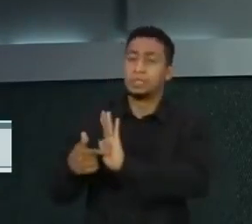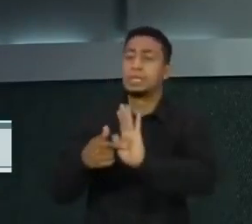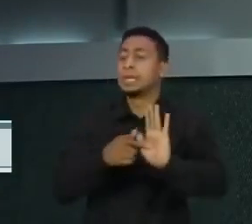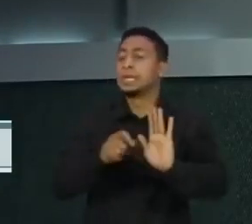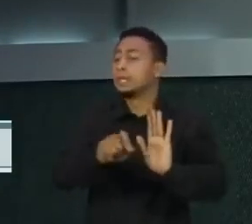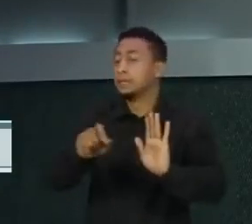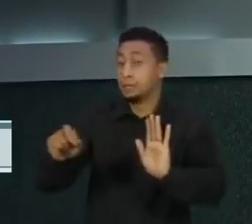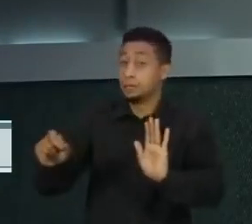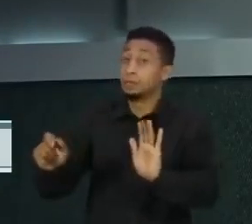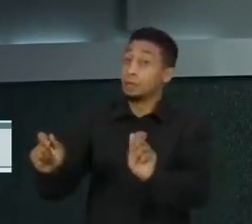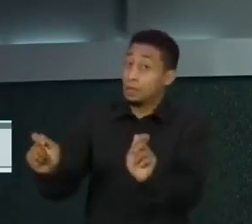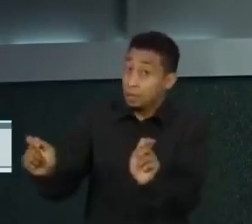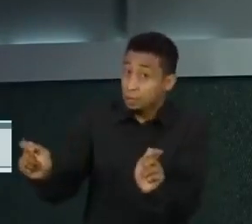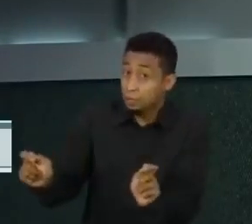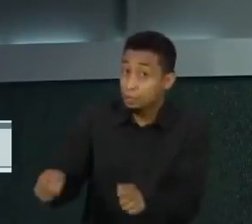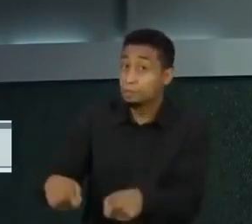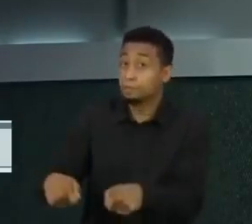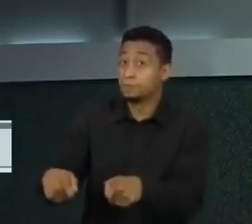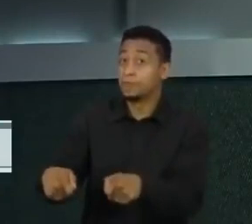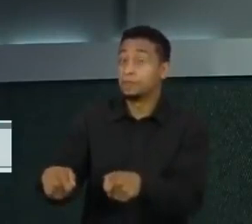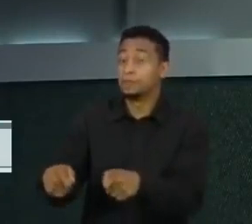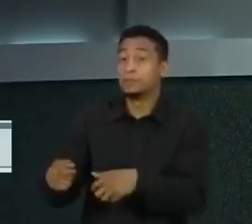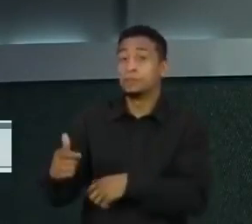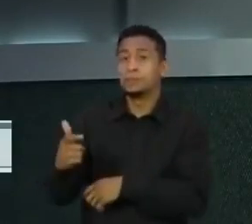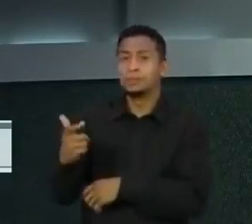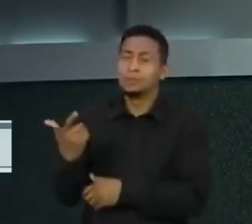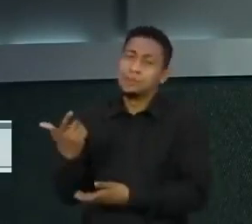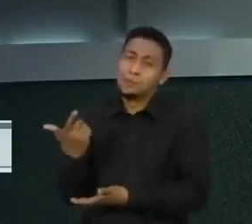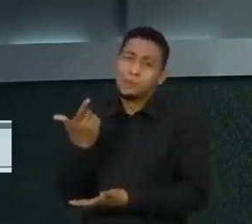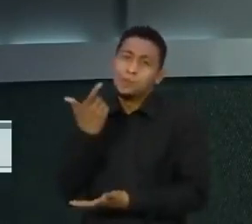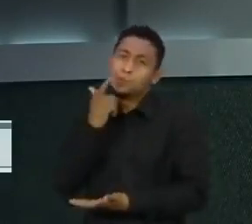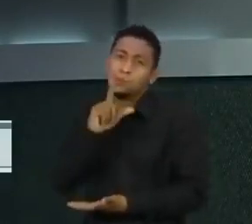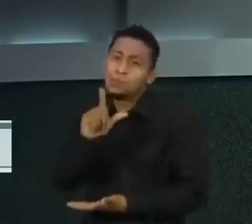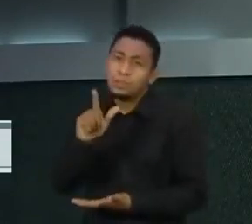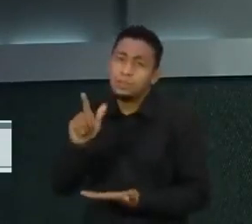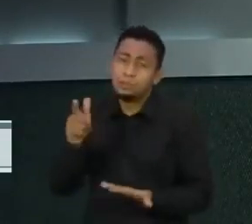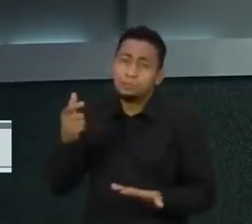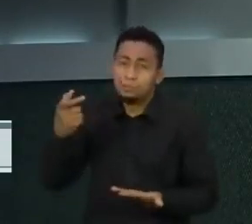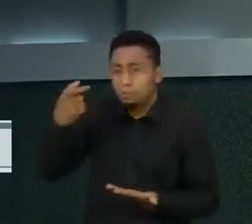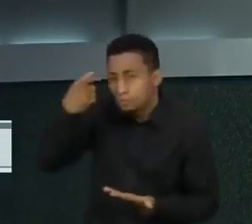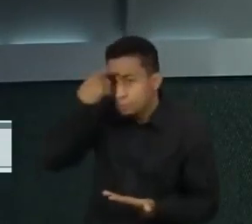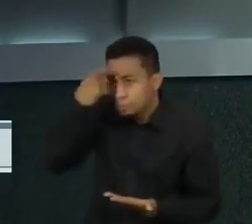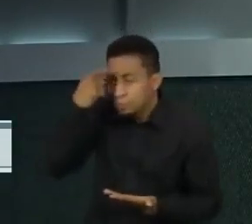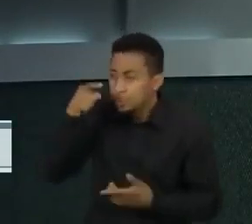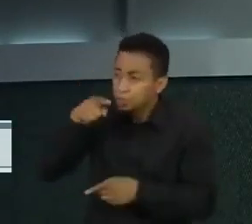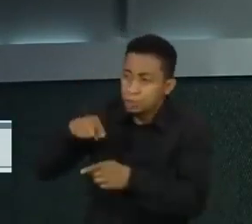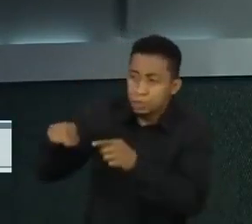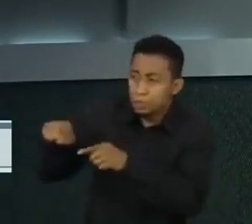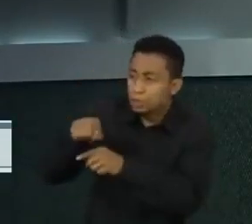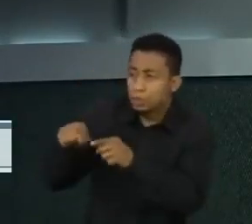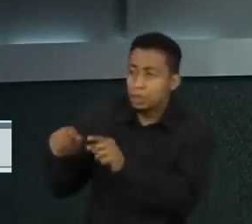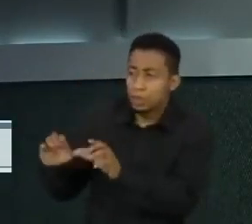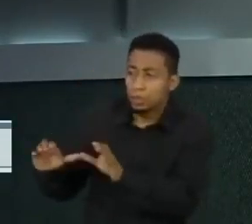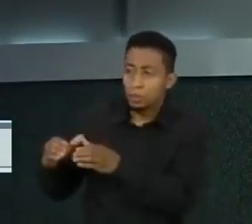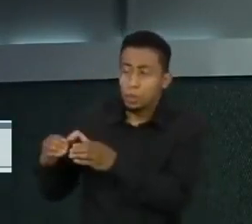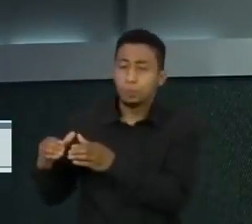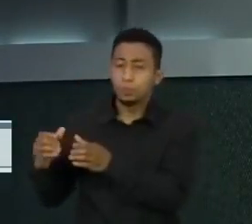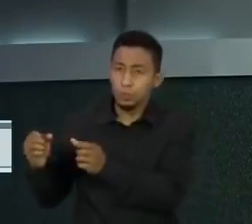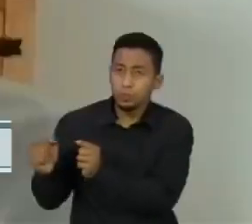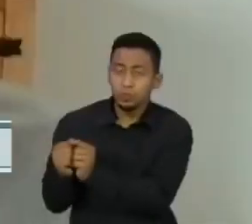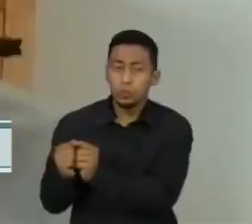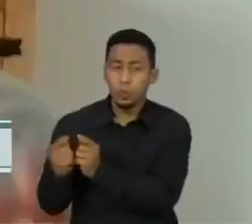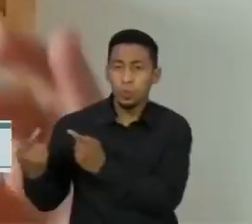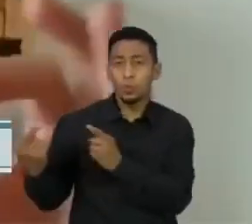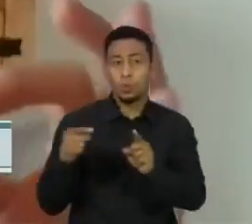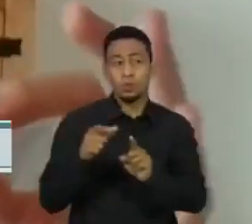de efetivamente conseguirem algum tipo de consenso contra alguém que entra na sala e declara guerra. Essa é a